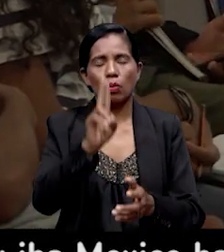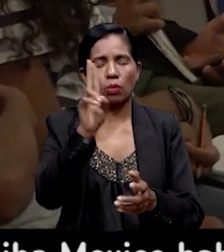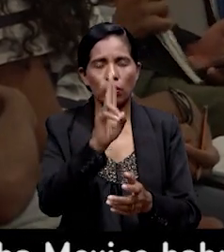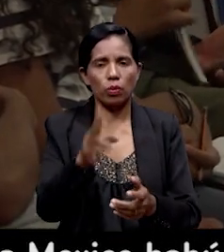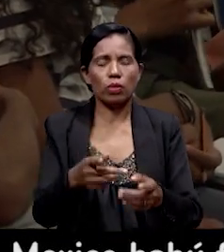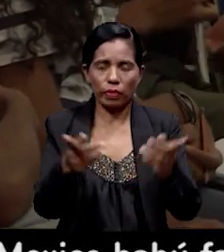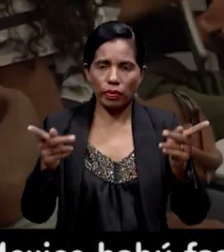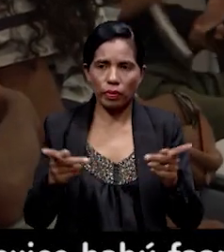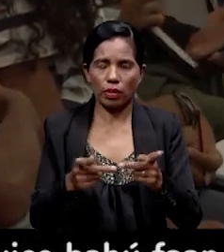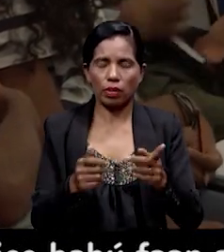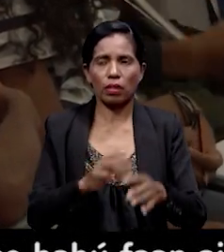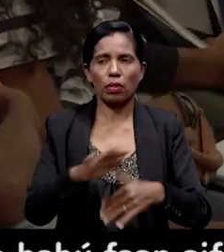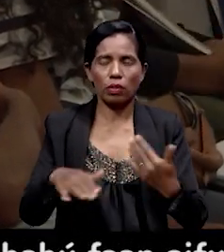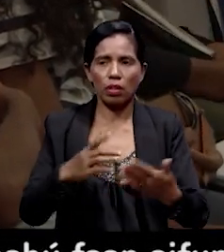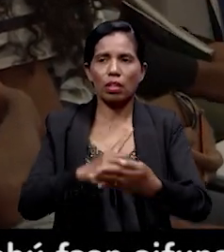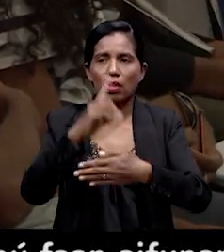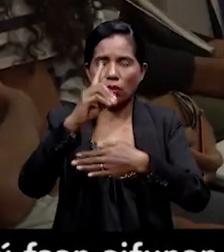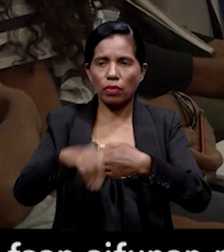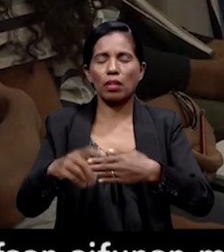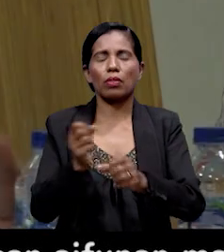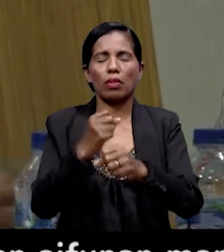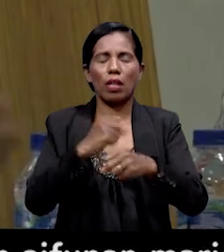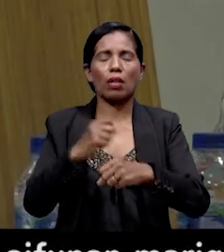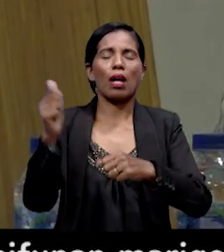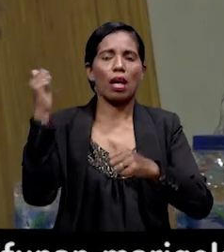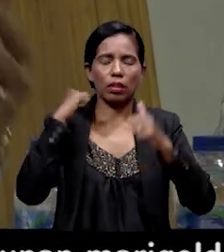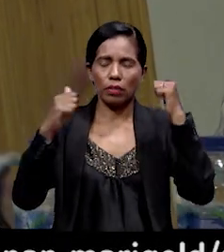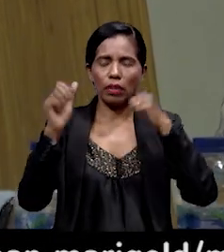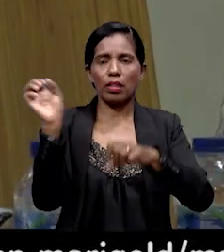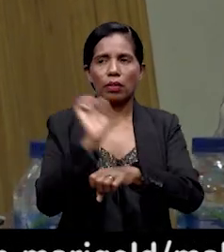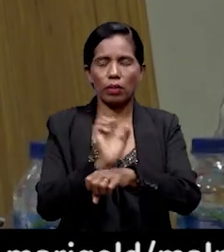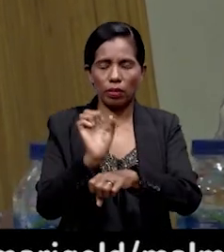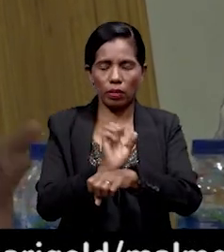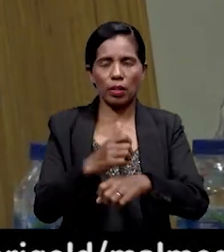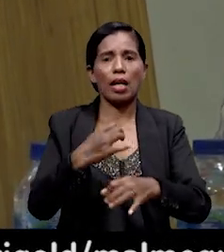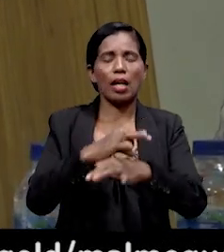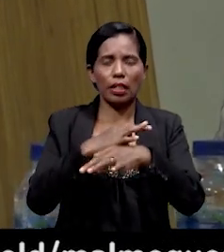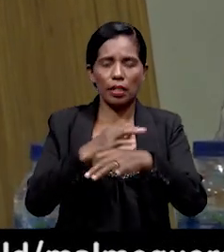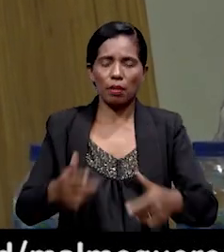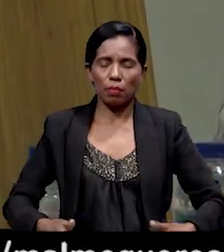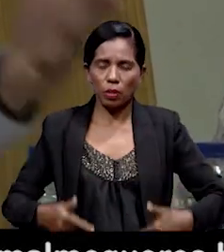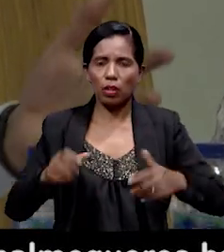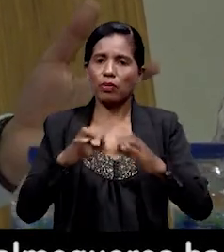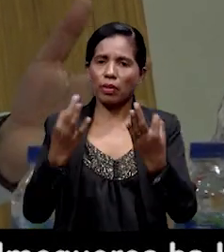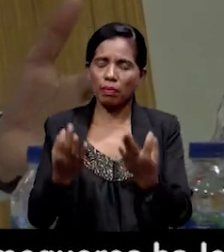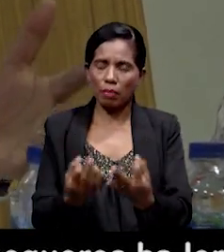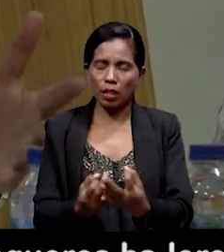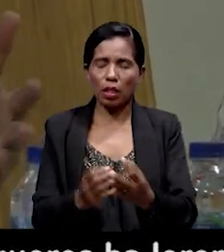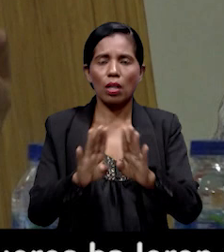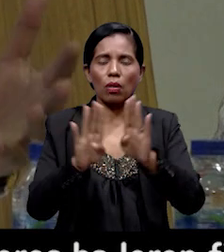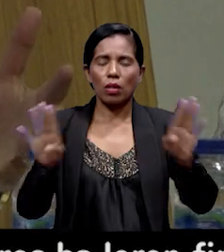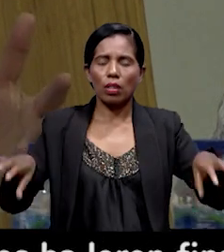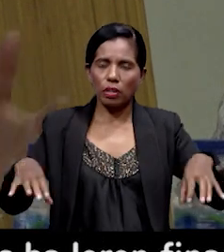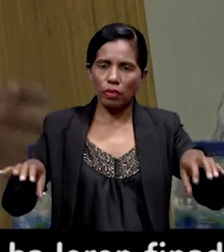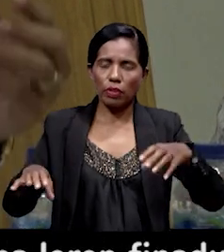Tina Narva e daquele desenvolve, a tuhala atividade econômica, radiar, condições familiar, loque campo, emprego e de jovens